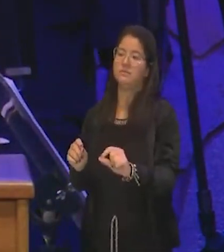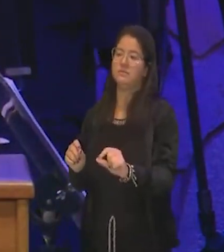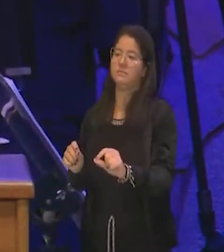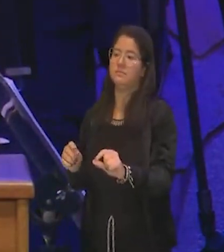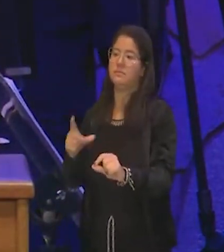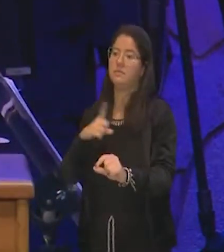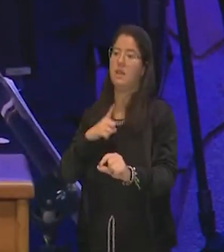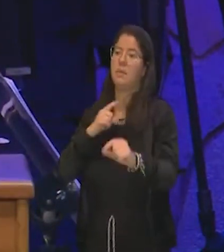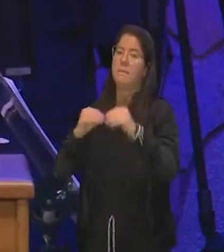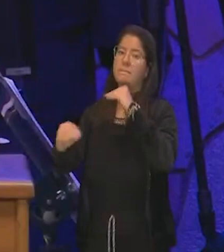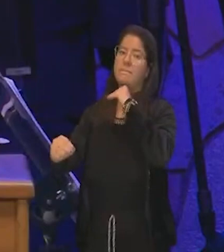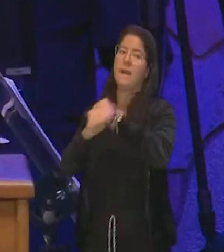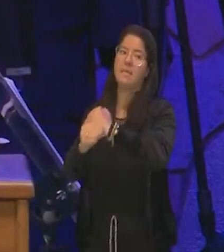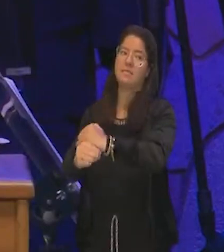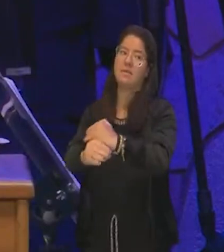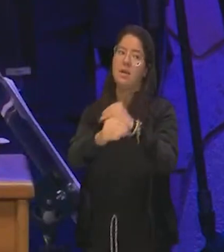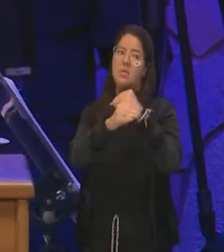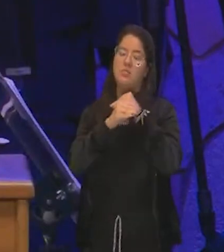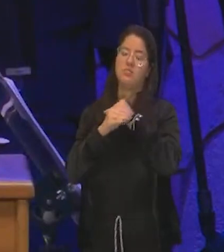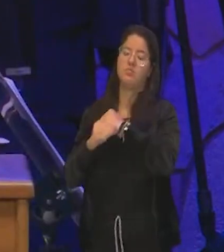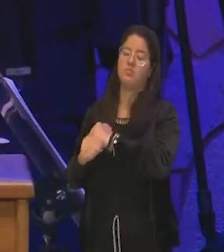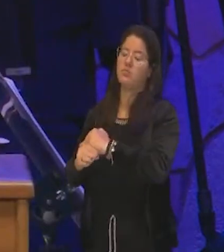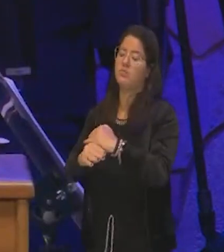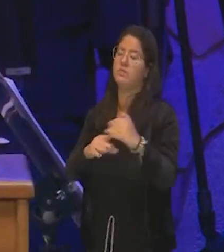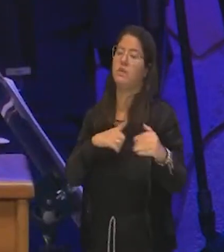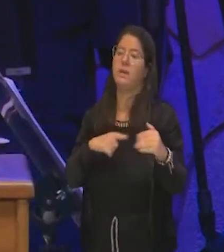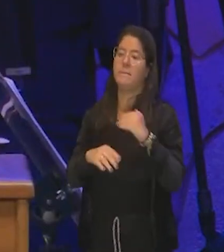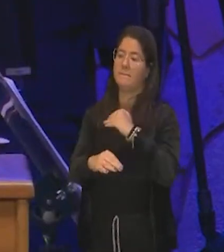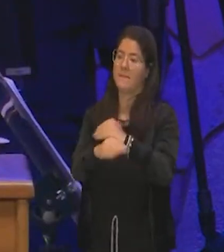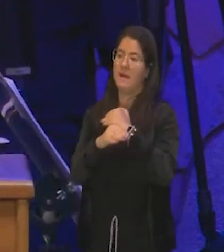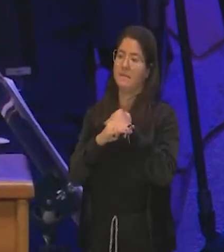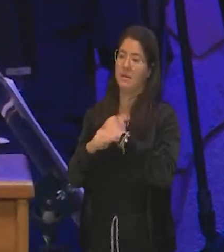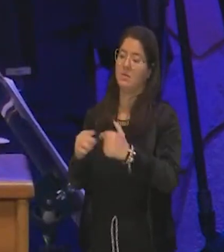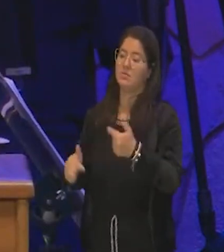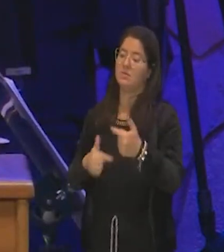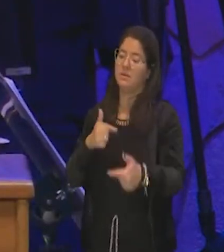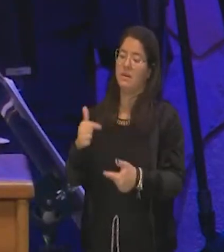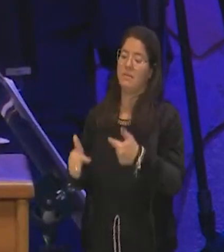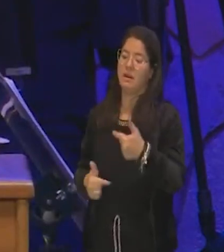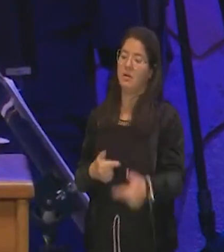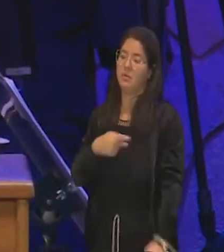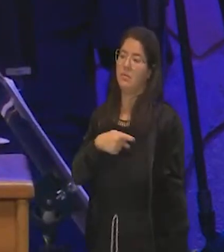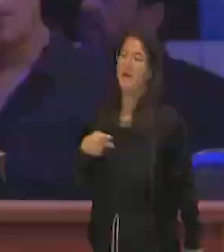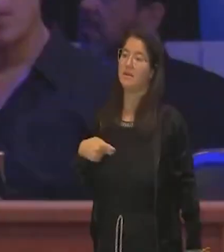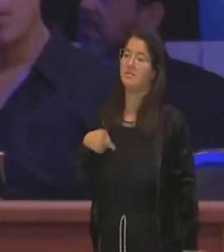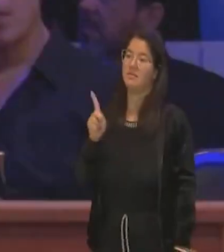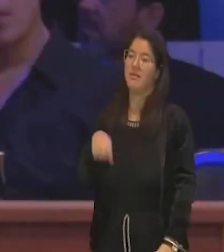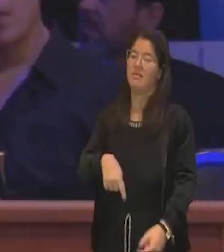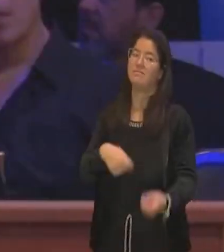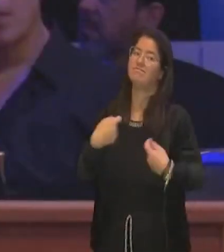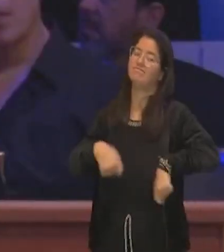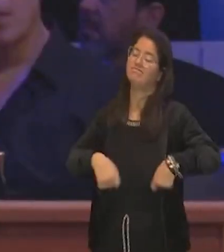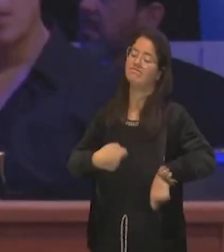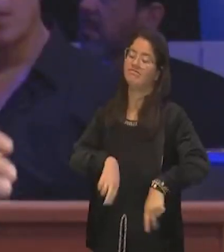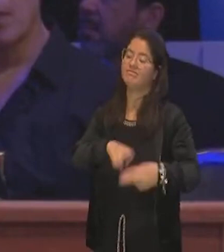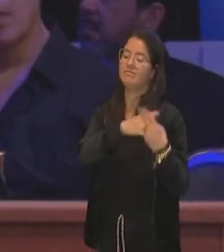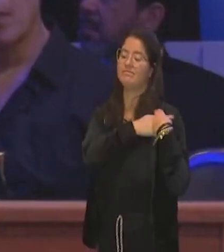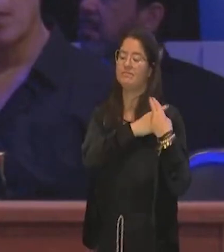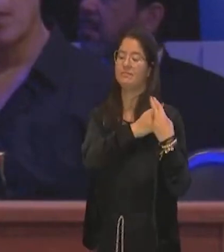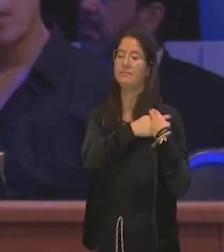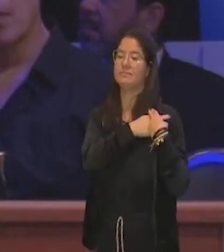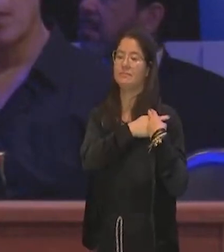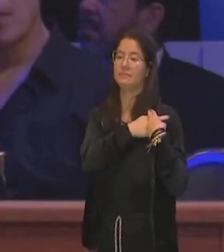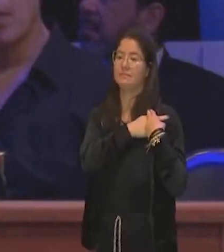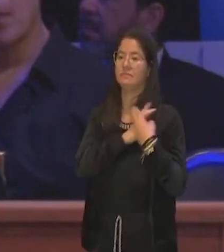um padrão, uma média, neste exercício moderado e responsável para com a questão